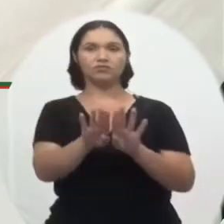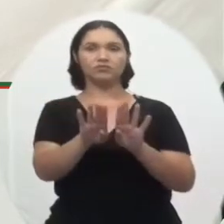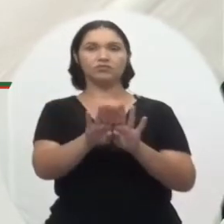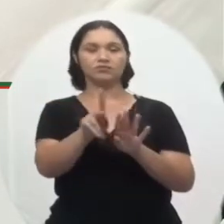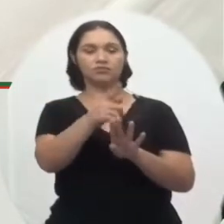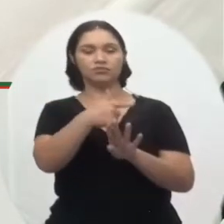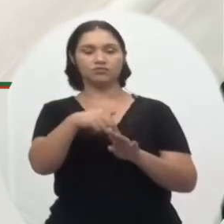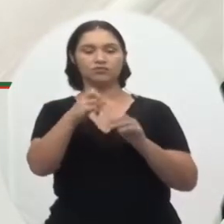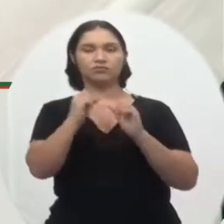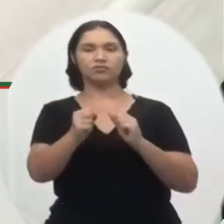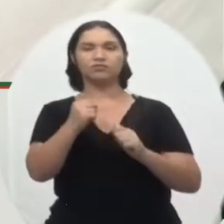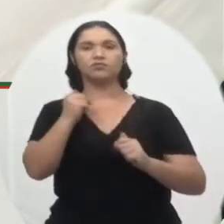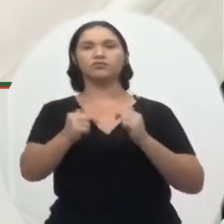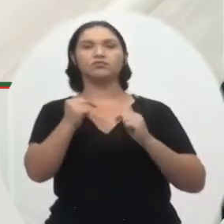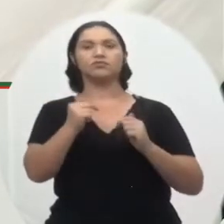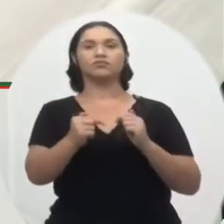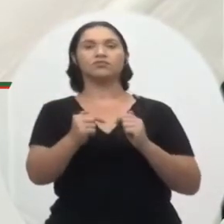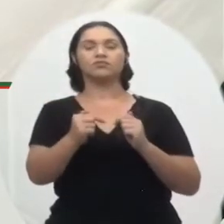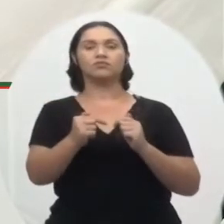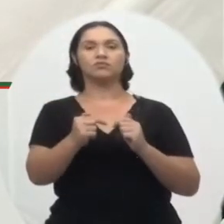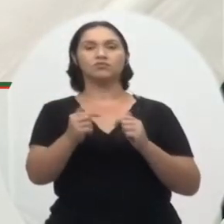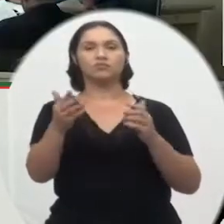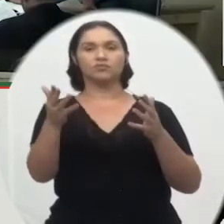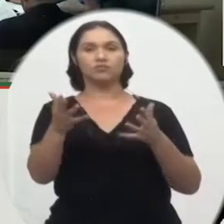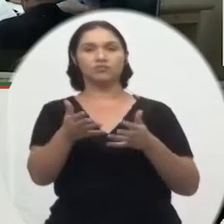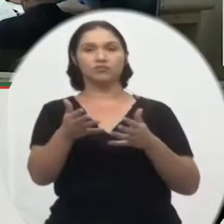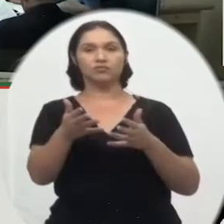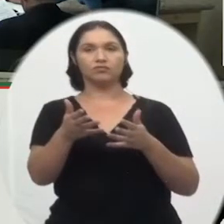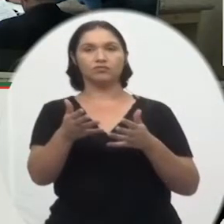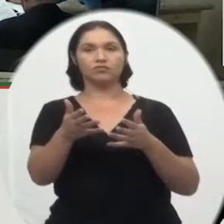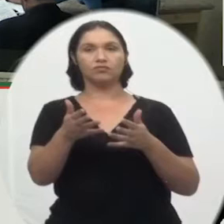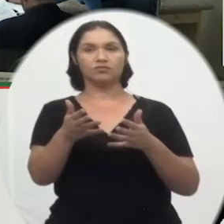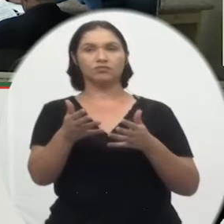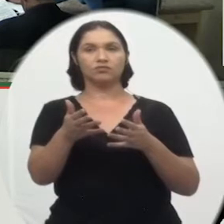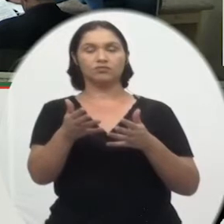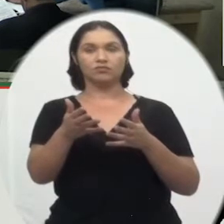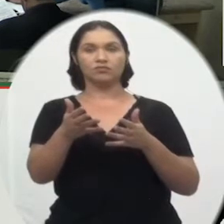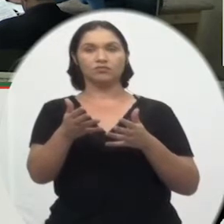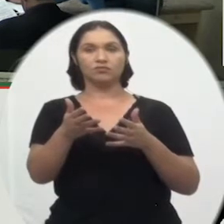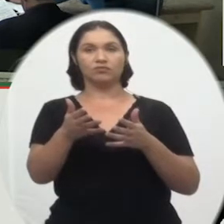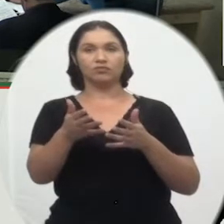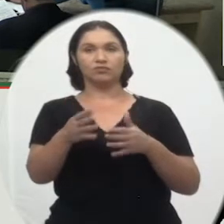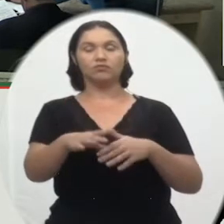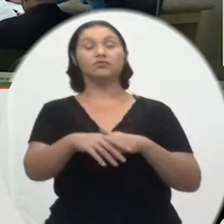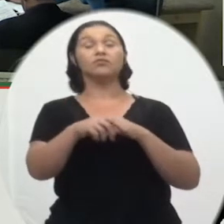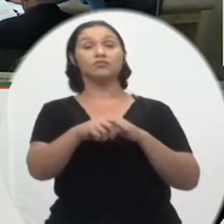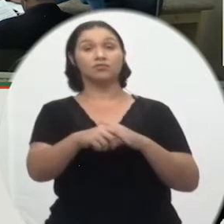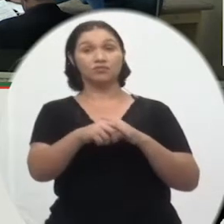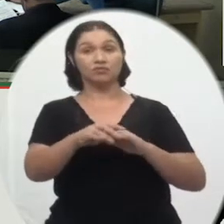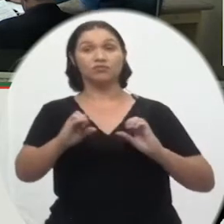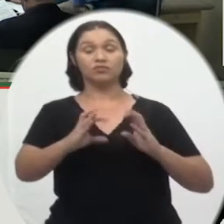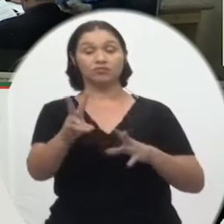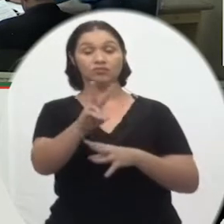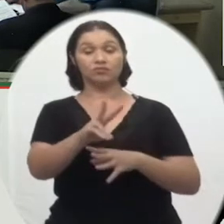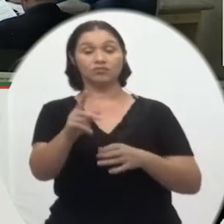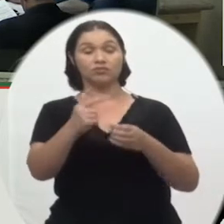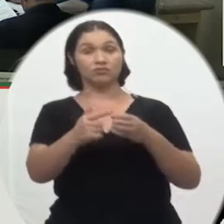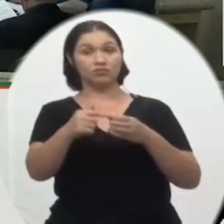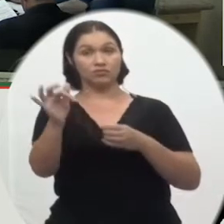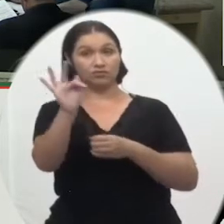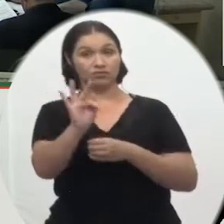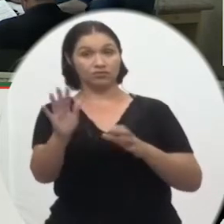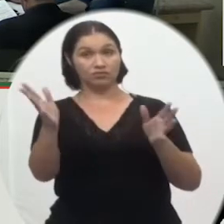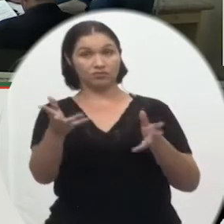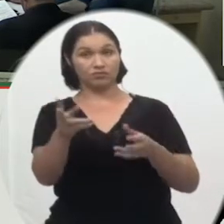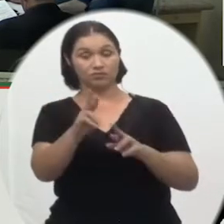possamos discutir para ver o melhor encaminhamento. Mando uma saudação a todos os pares vereadores do município de Forquilhinha, em nome desta casa. E a sessão